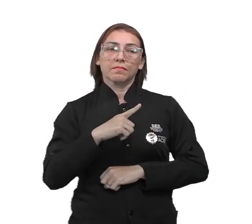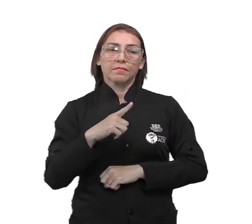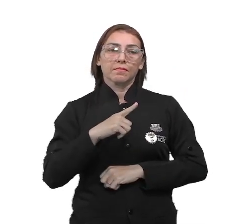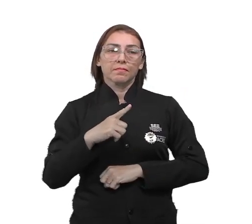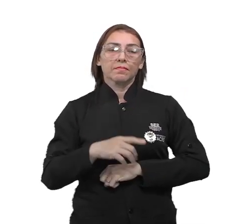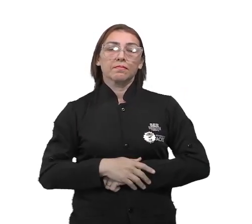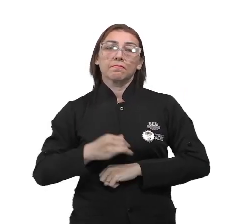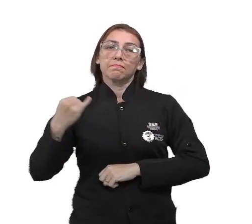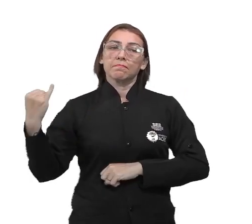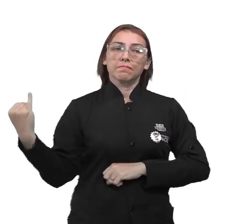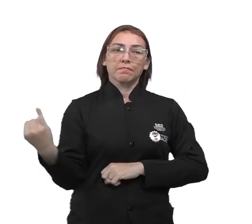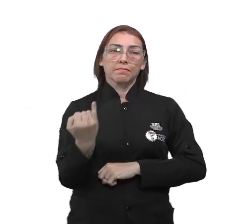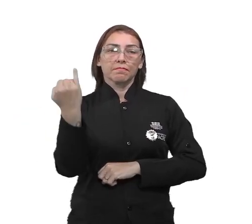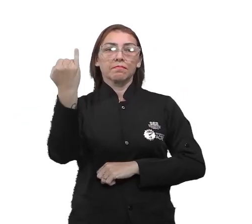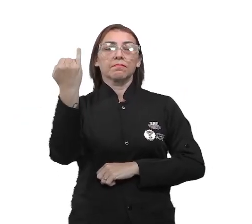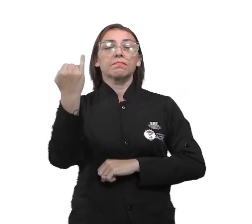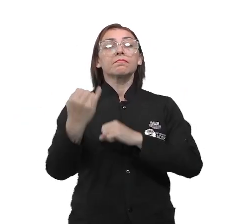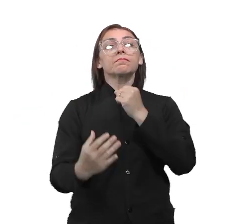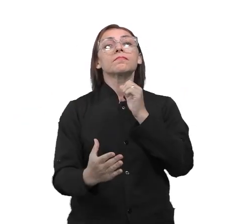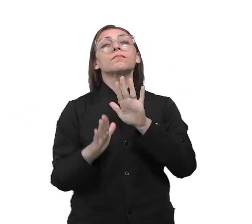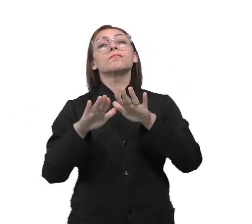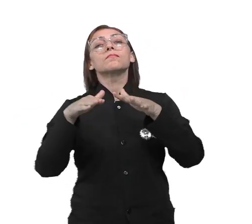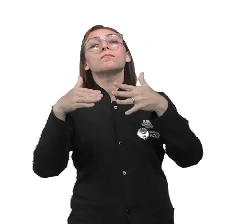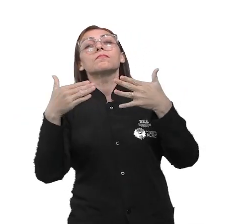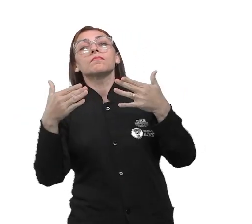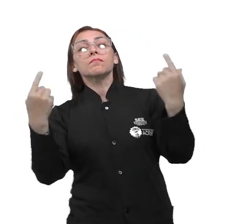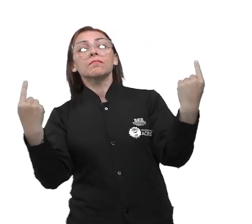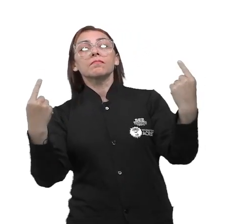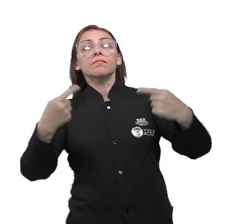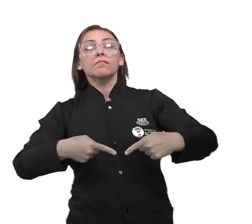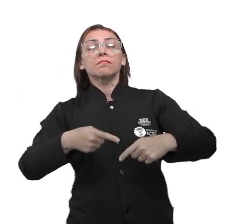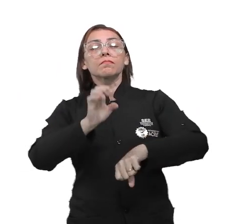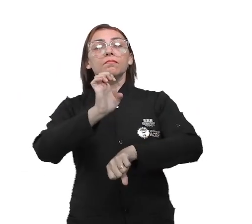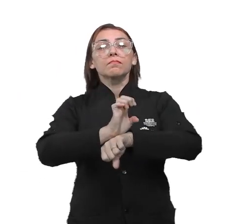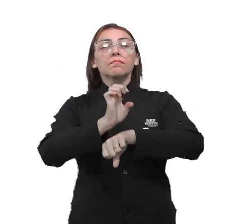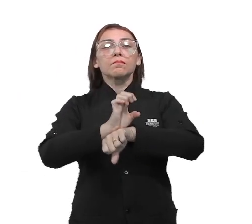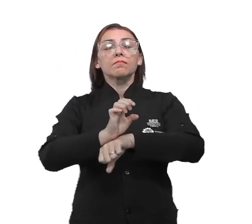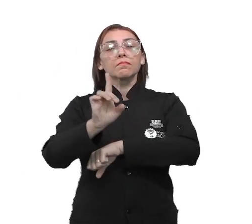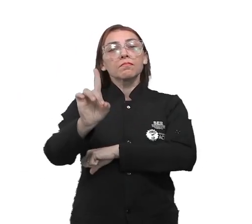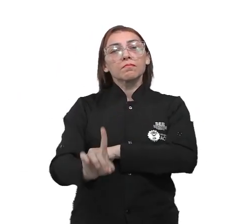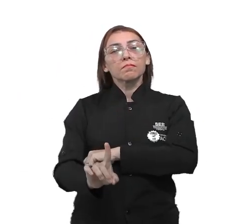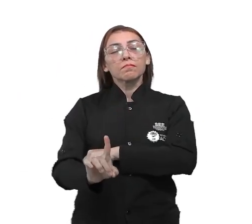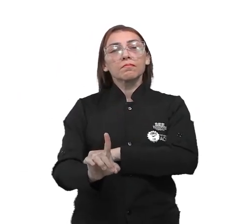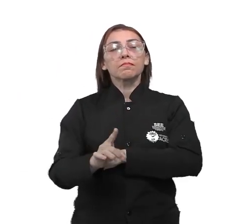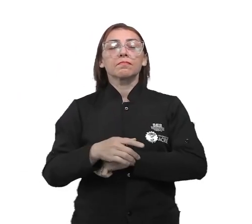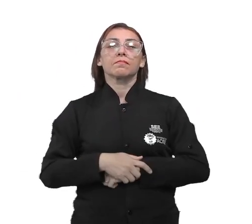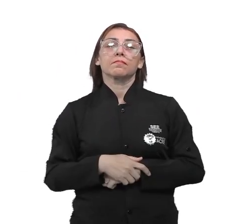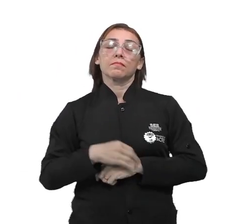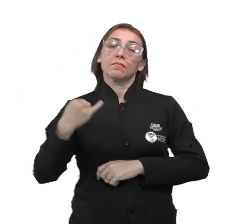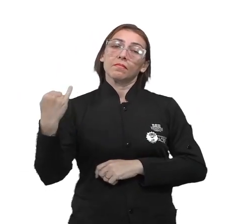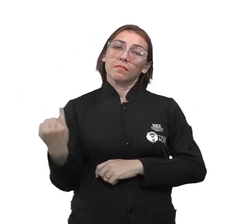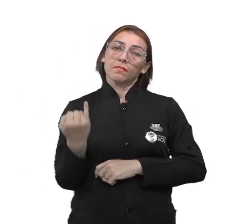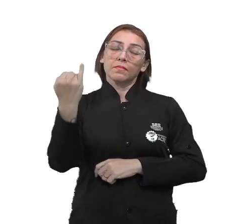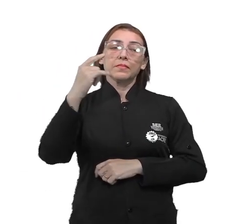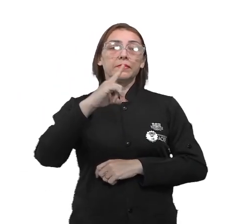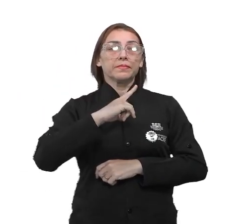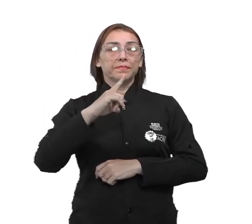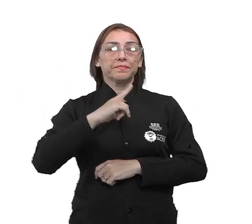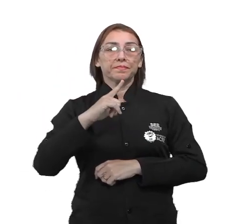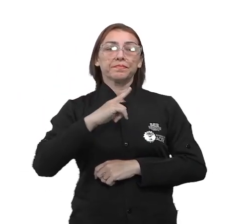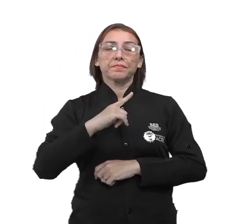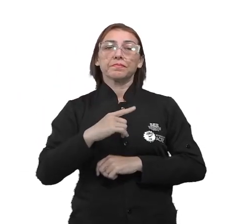aqui a importância e quais são os desafios do Estado de Direito. Então, como importância, nós